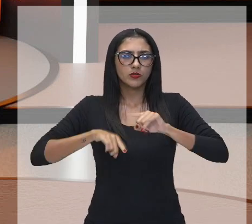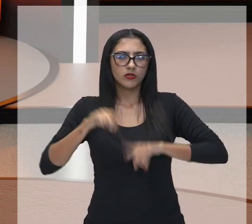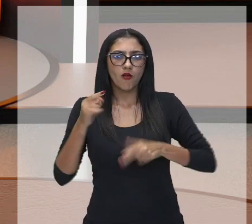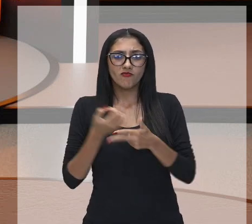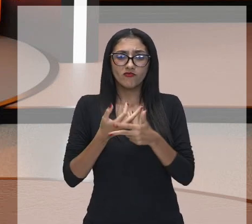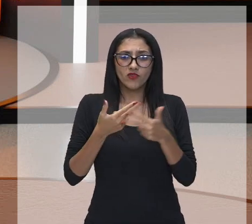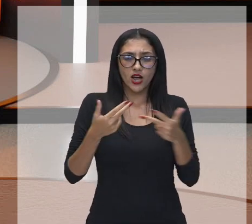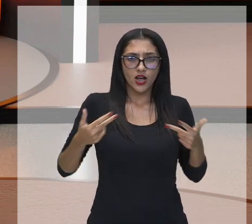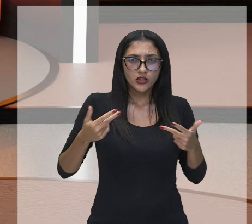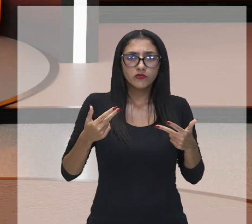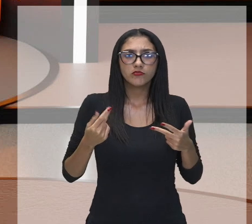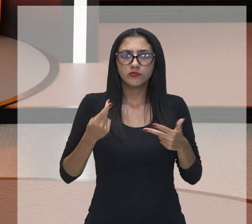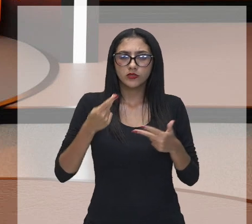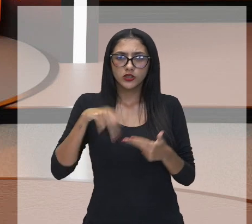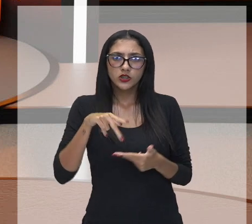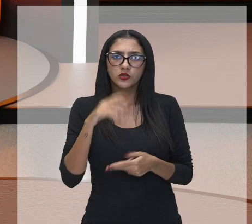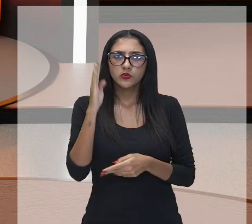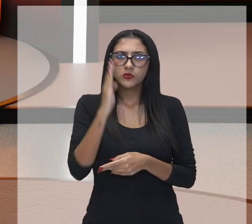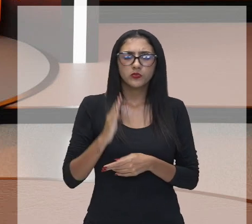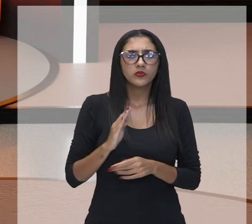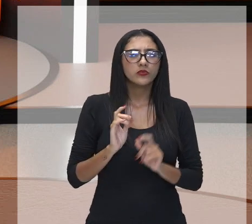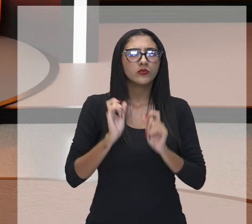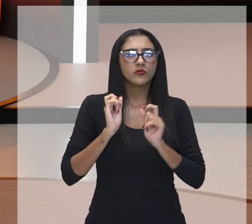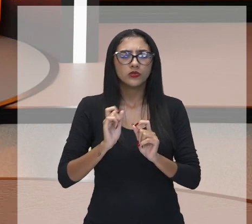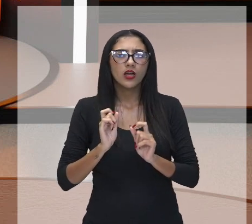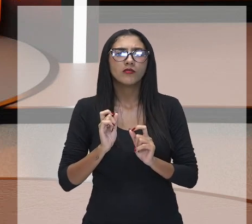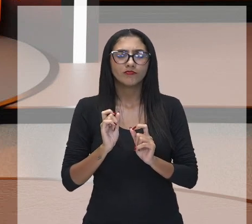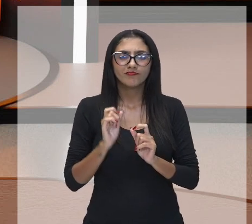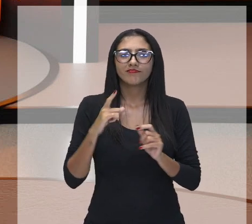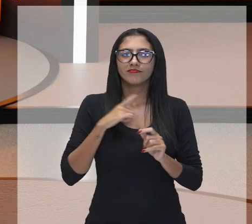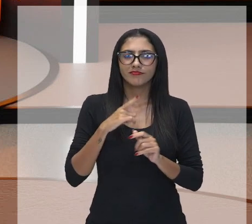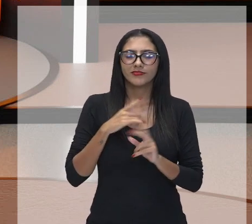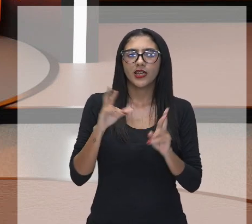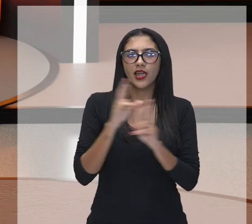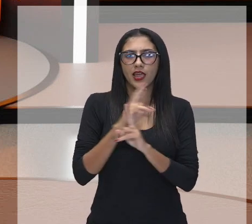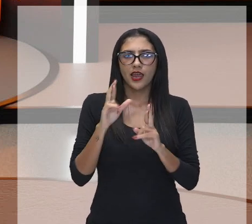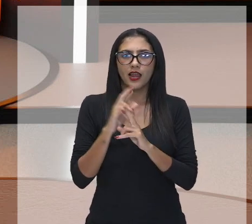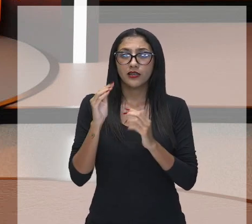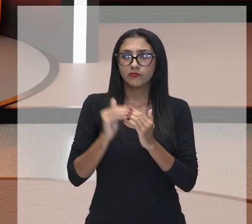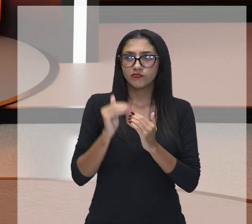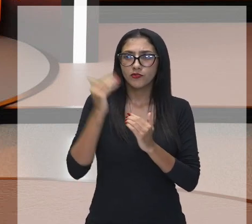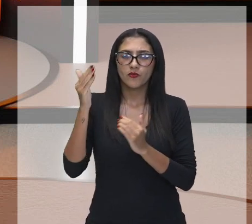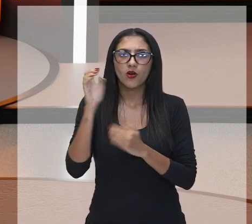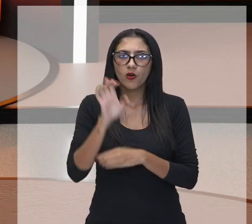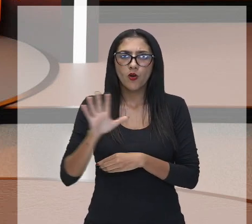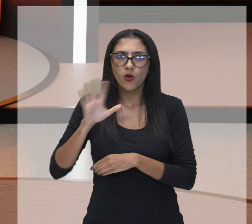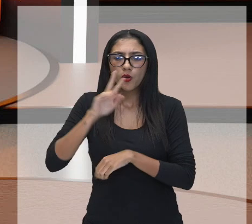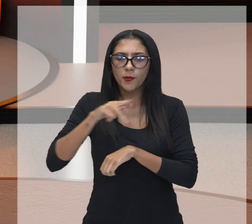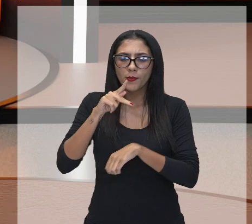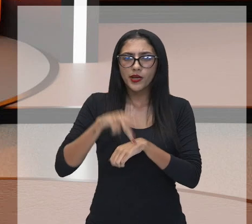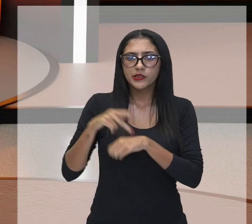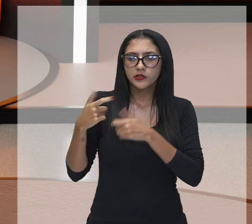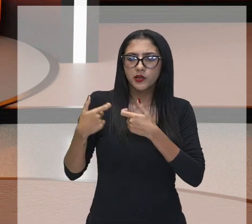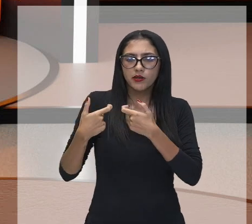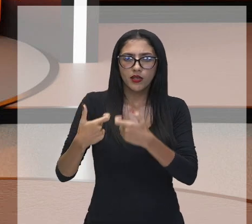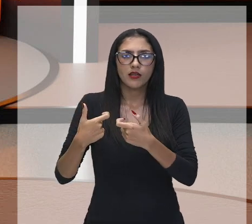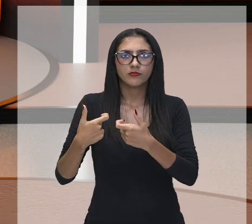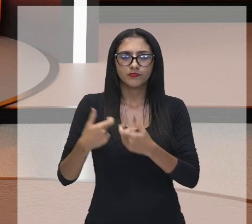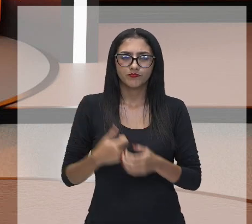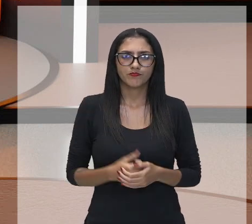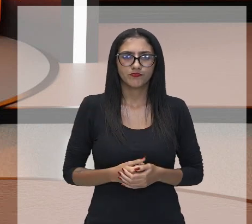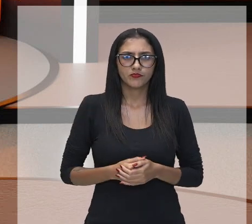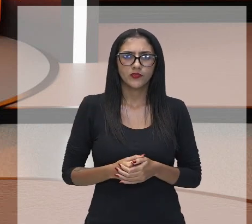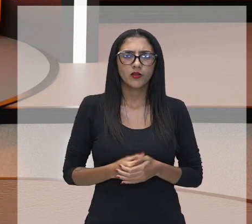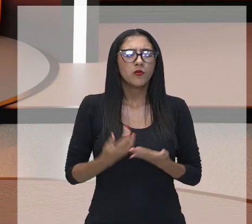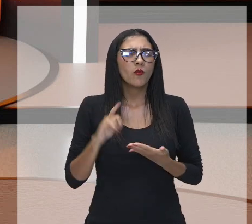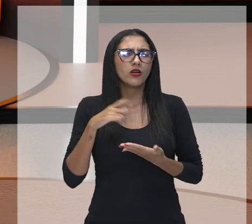pelo Brasil eram justamente países envolvidos ali na Primeira Guerra Mundial. E qual era o produto que nós produzíamos em